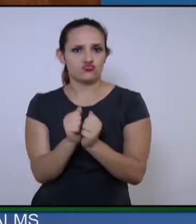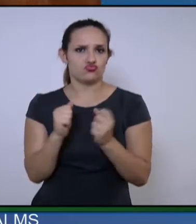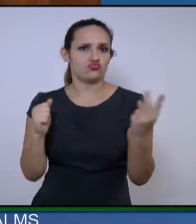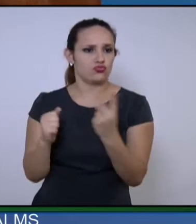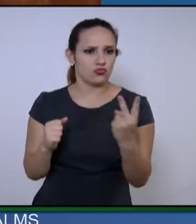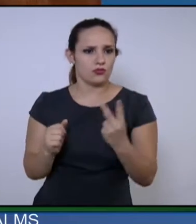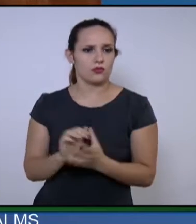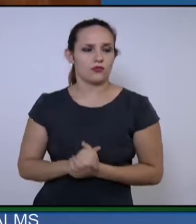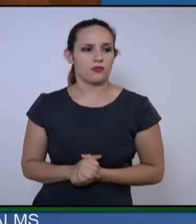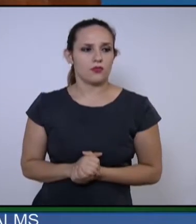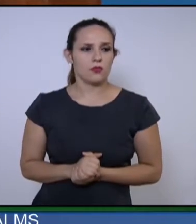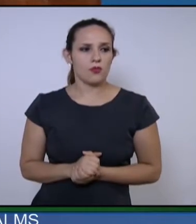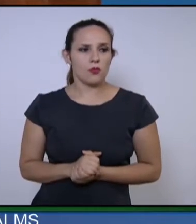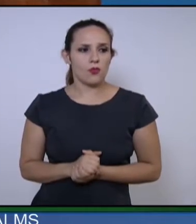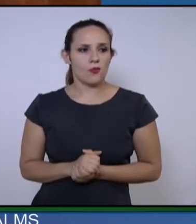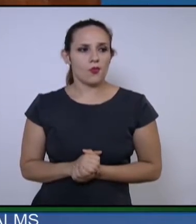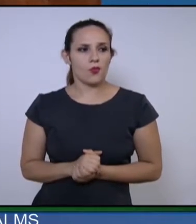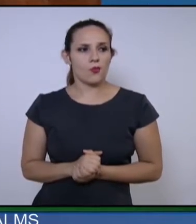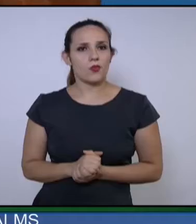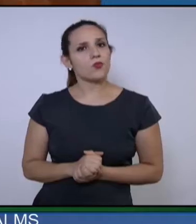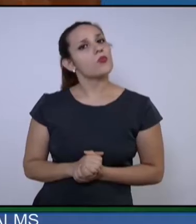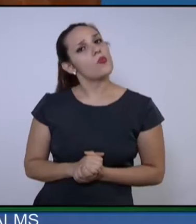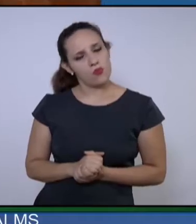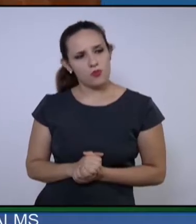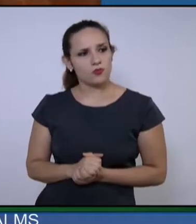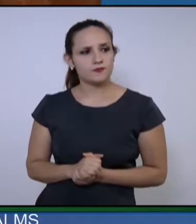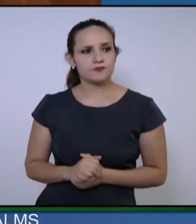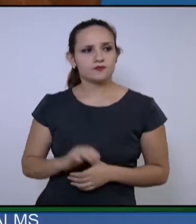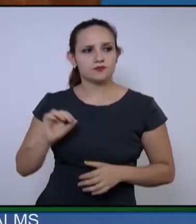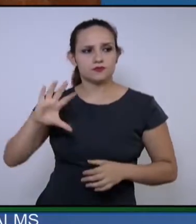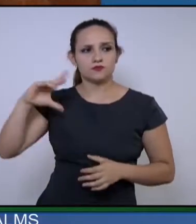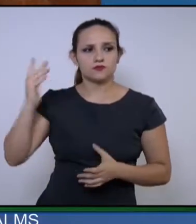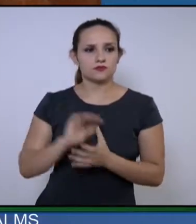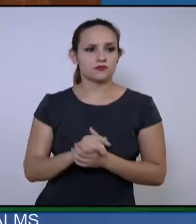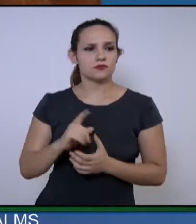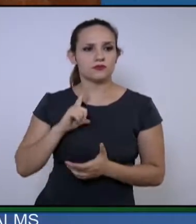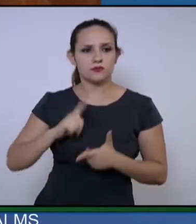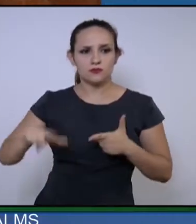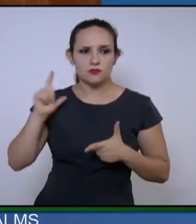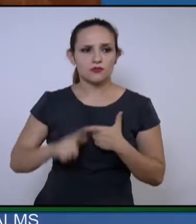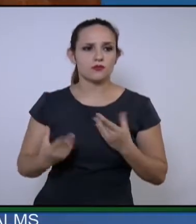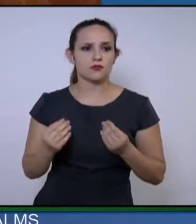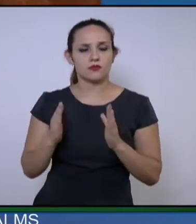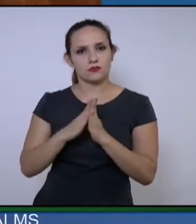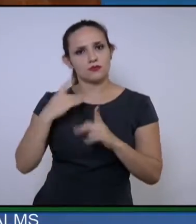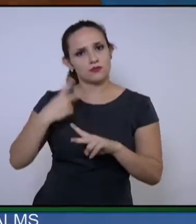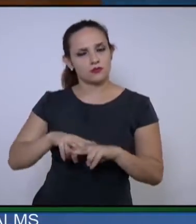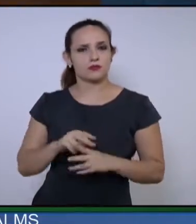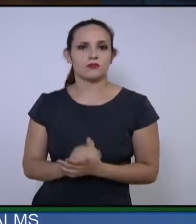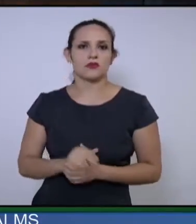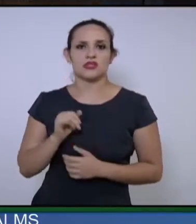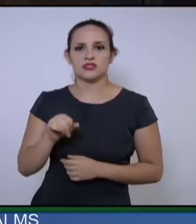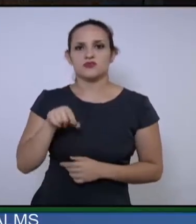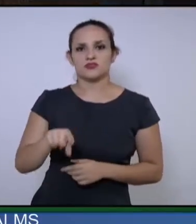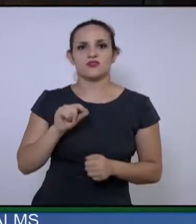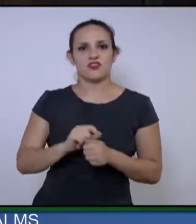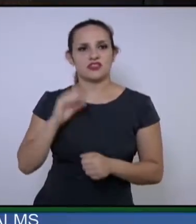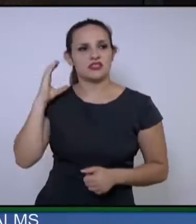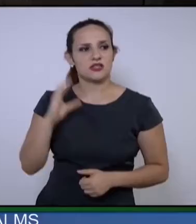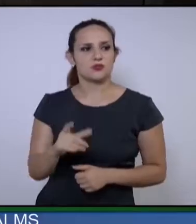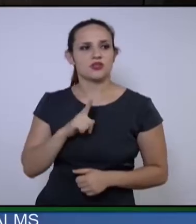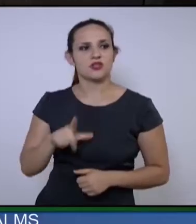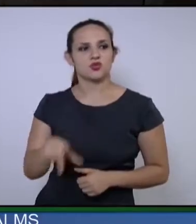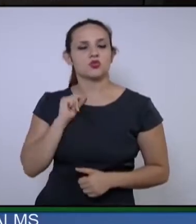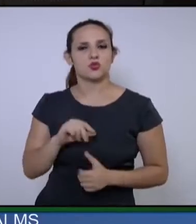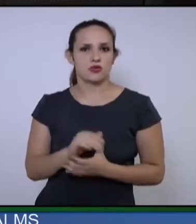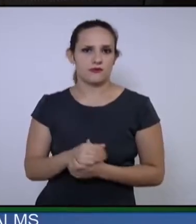carcerárias, deputada Mara. Insatisfeito com as condições carcerárias. Quem comete crime tem opção